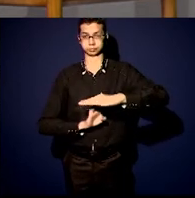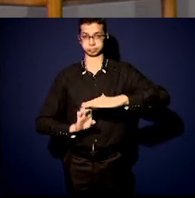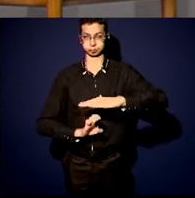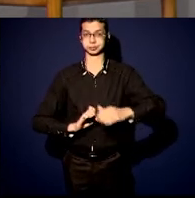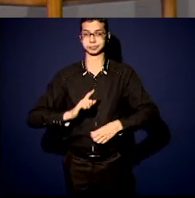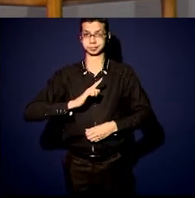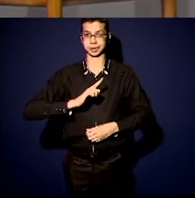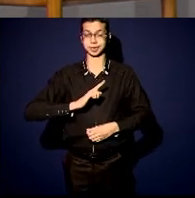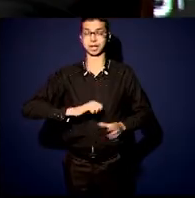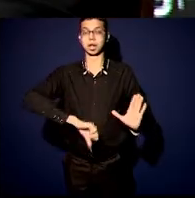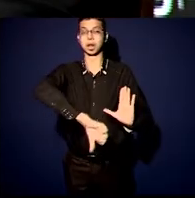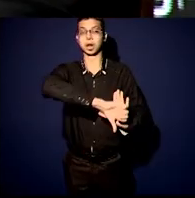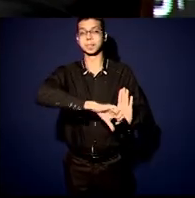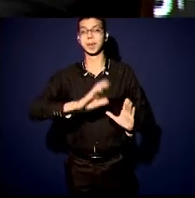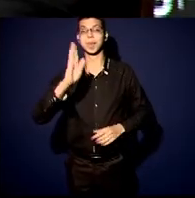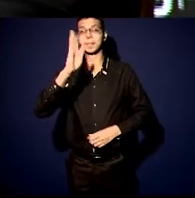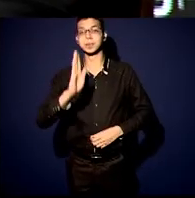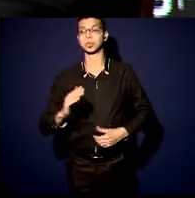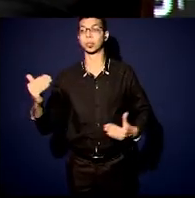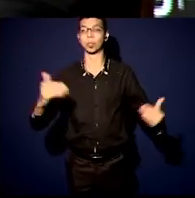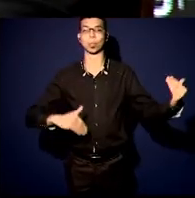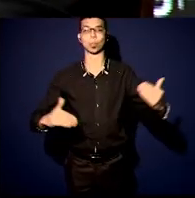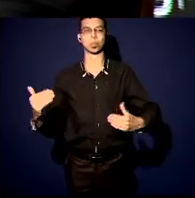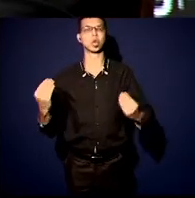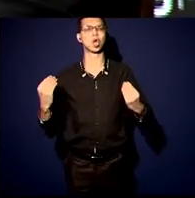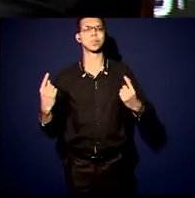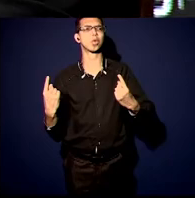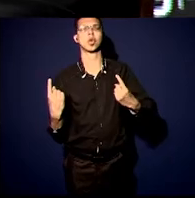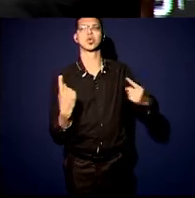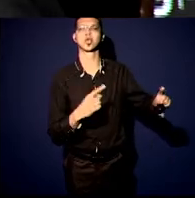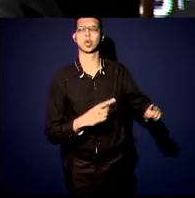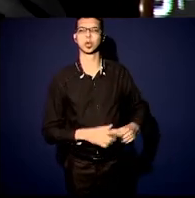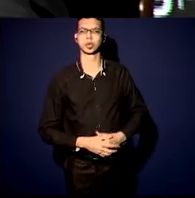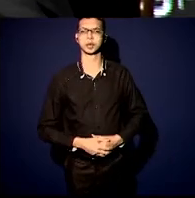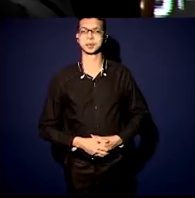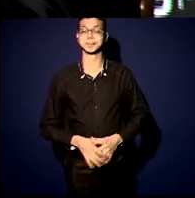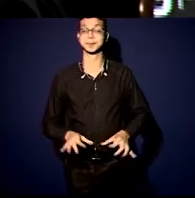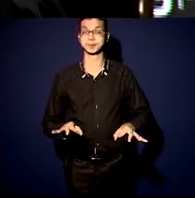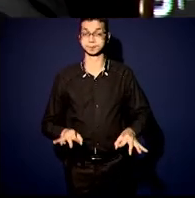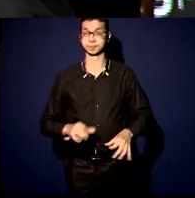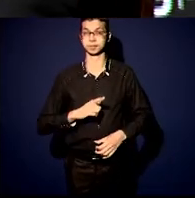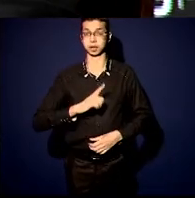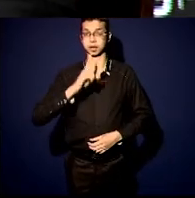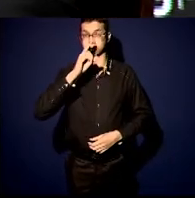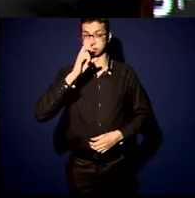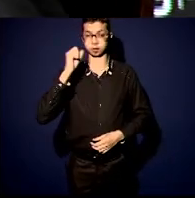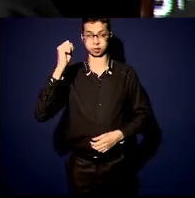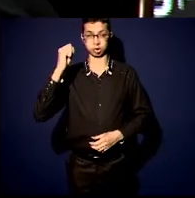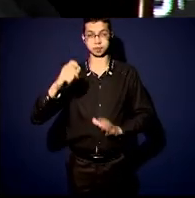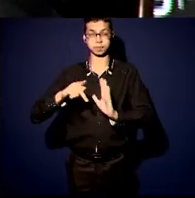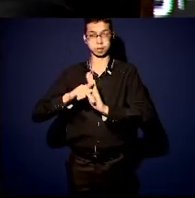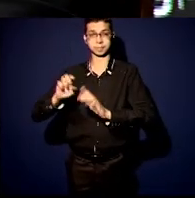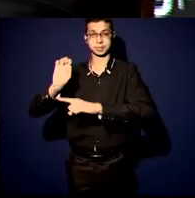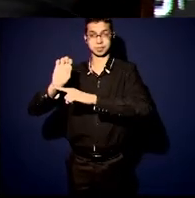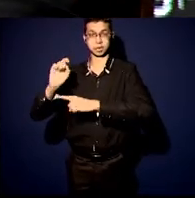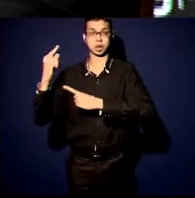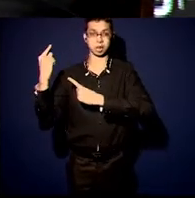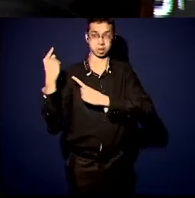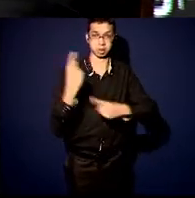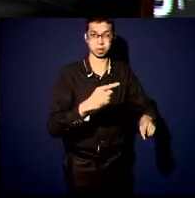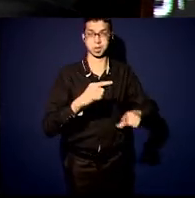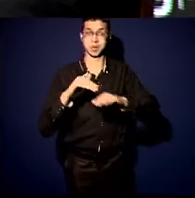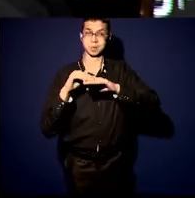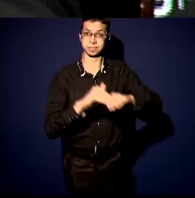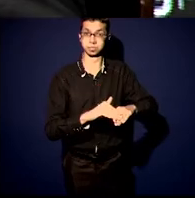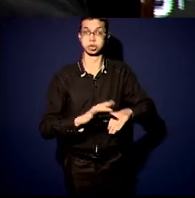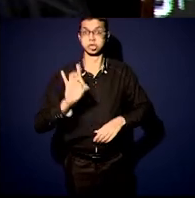instalaram no Brasil você vai combater obviamente com a força repressiva do Estado mas não só você